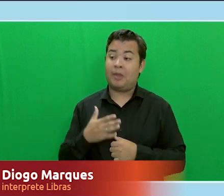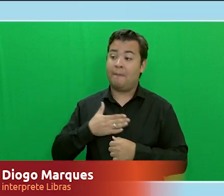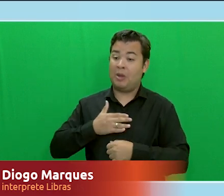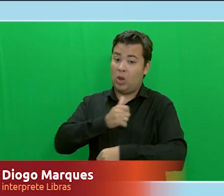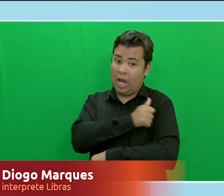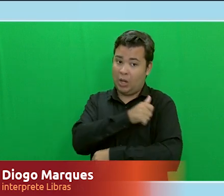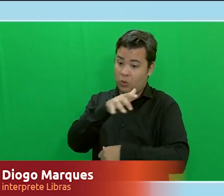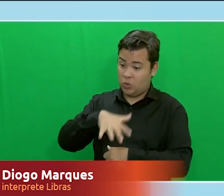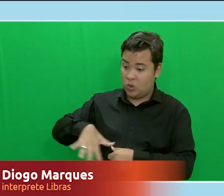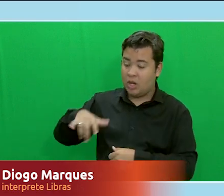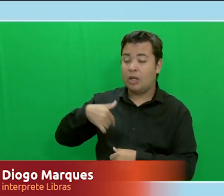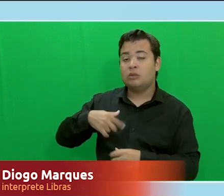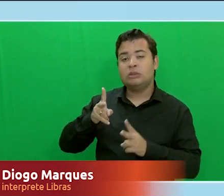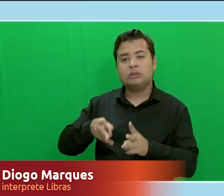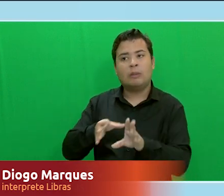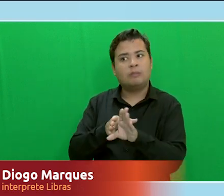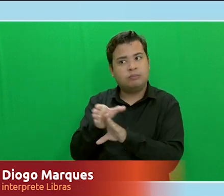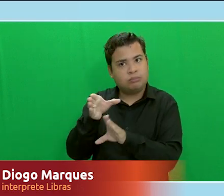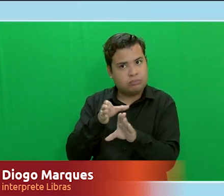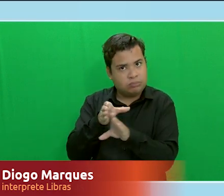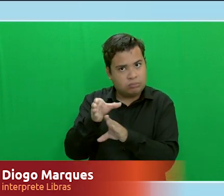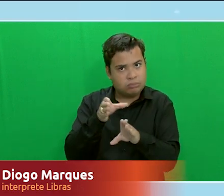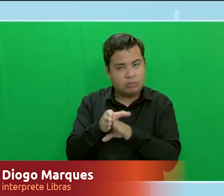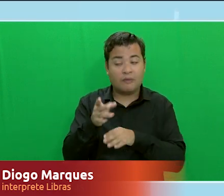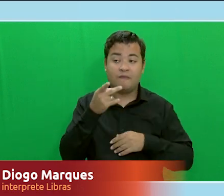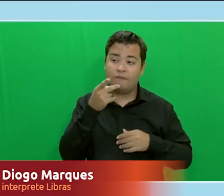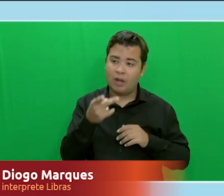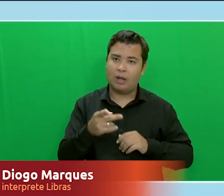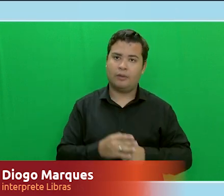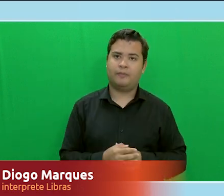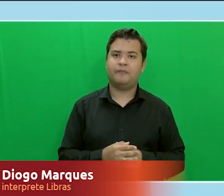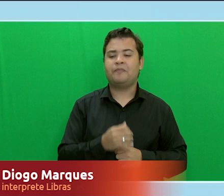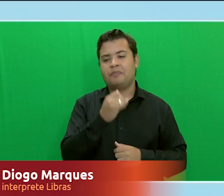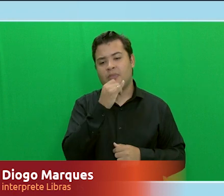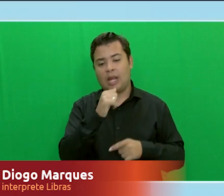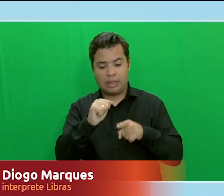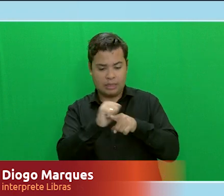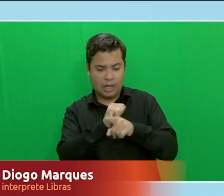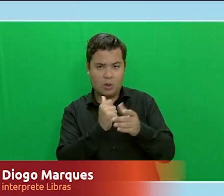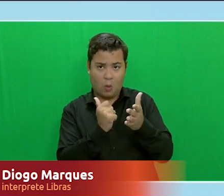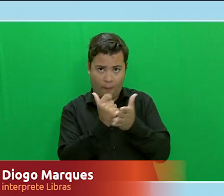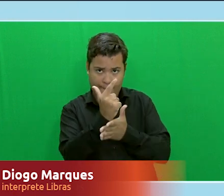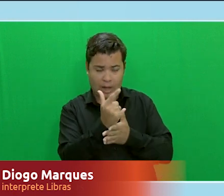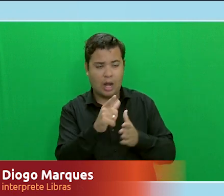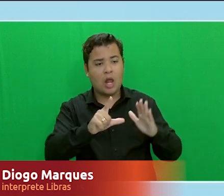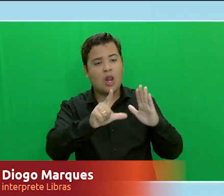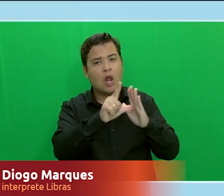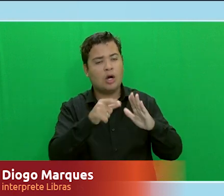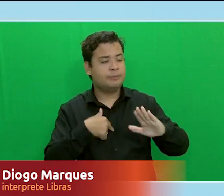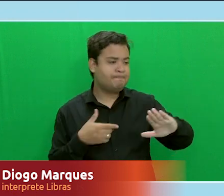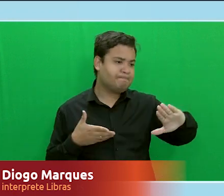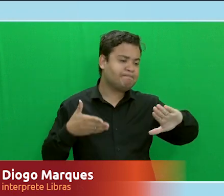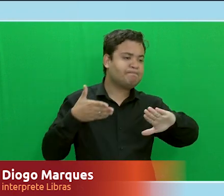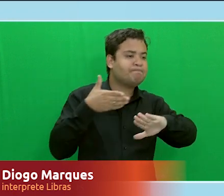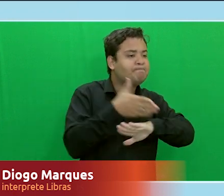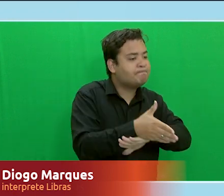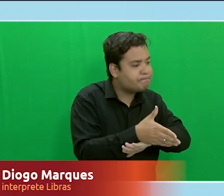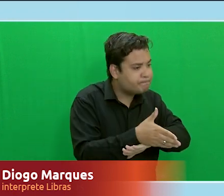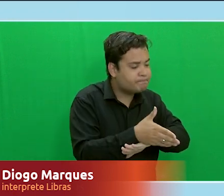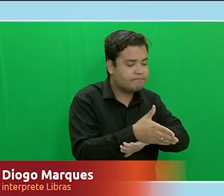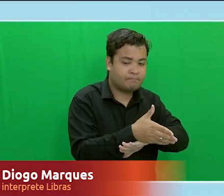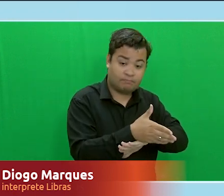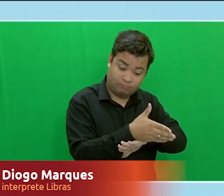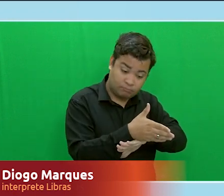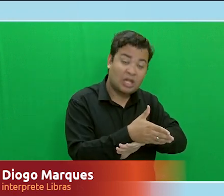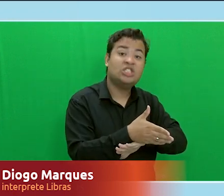eu falo muito para os meus alunos assim, olha, quando você vai comprar um tênis e chega numa loja,